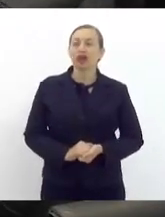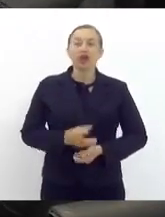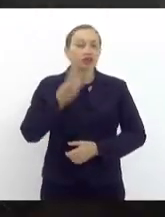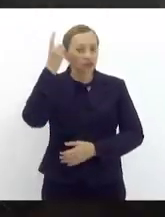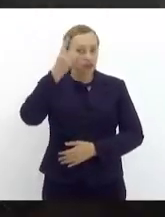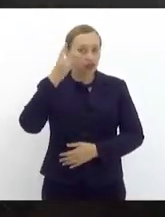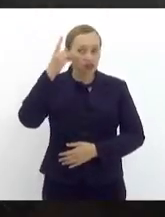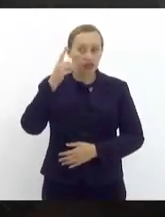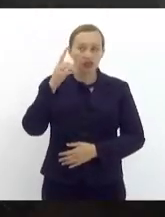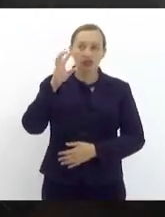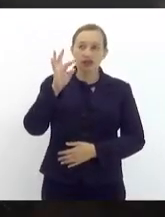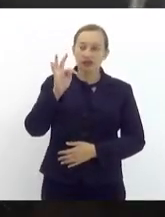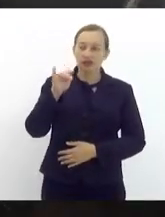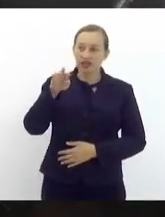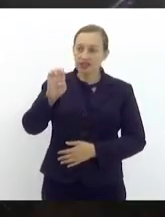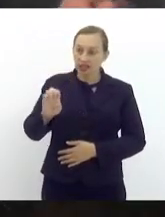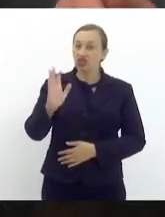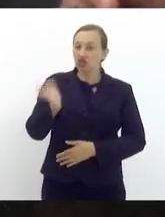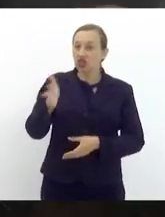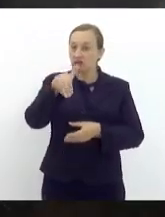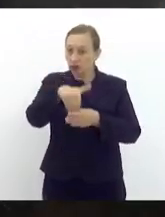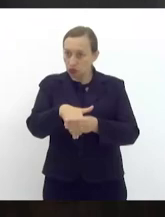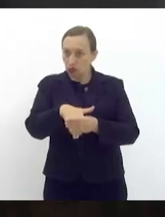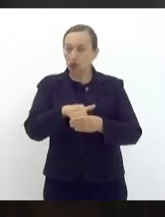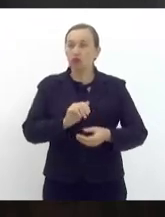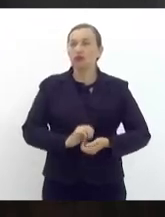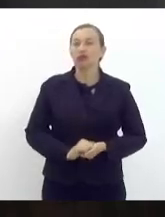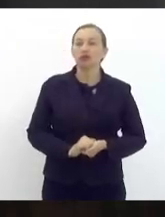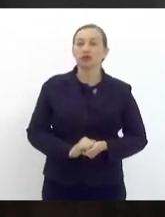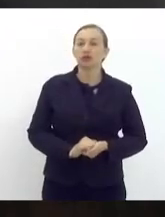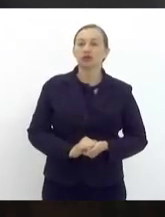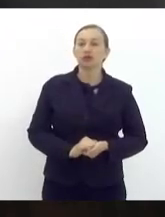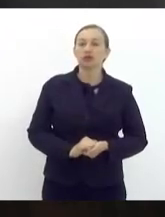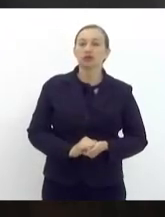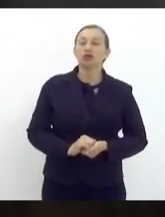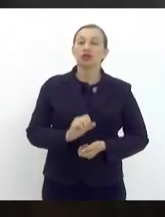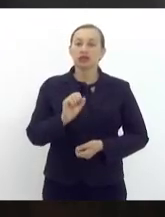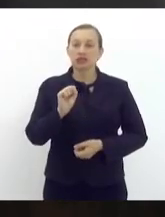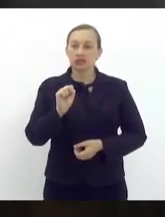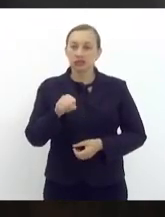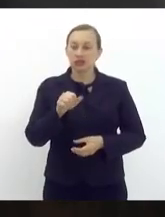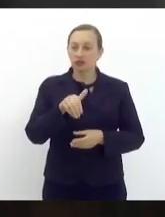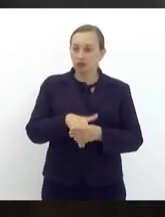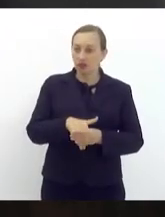Deputada Franciane Mota já votou. Voto foi sim.